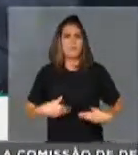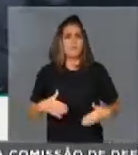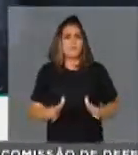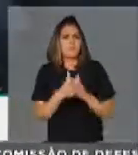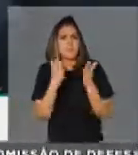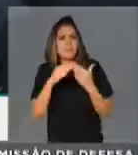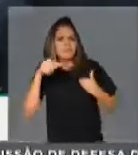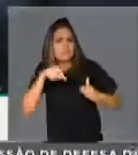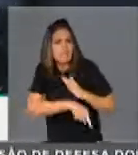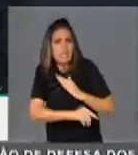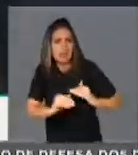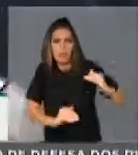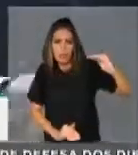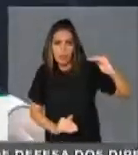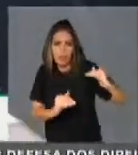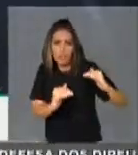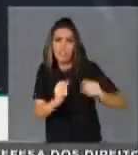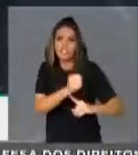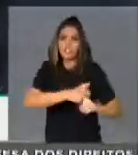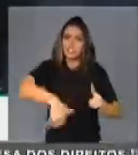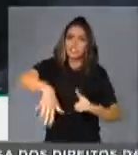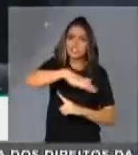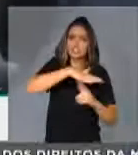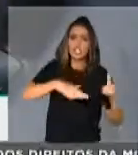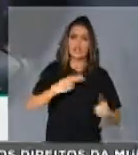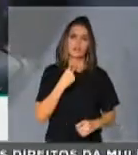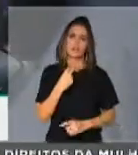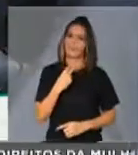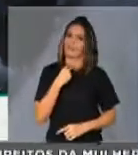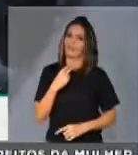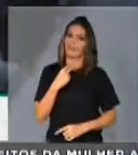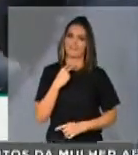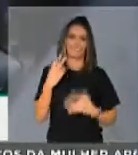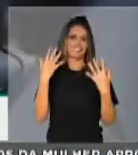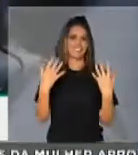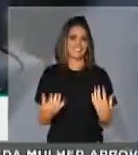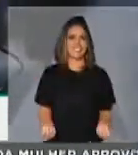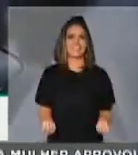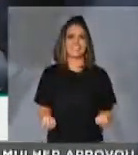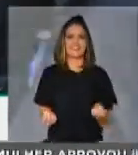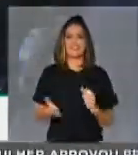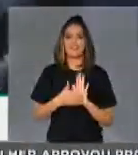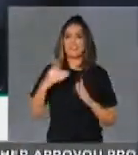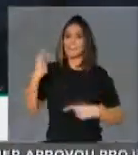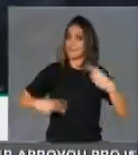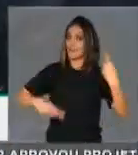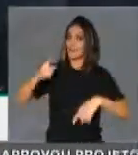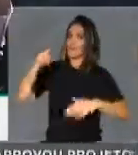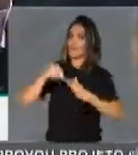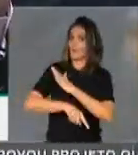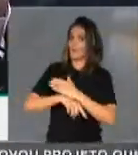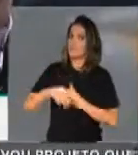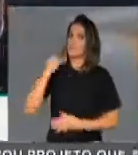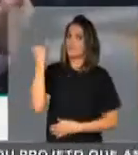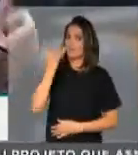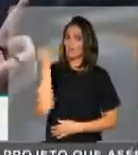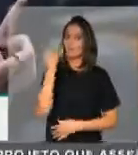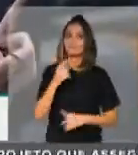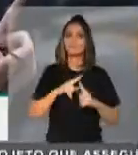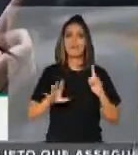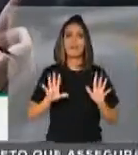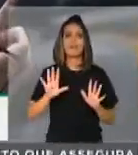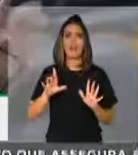miséria e desigualdade social, esta casa não pode patrocinar isso. Esse debate ele é muito profundo, mas ele é muito importante. Agora, ele